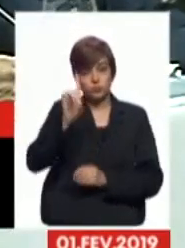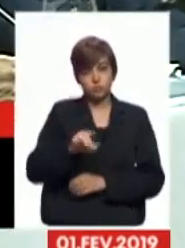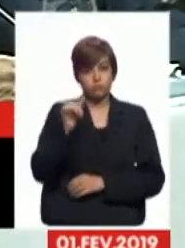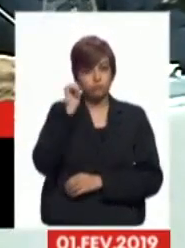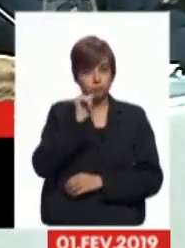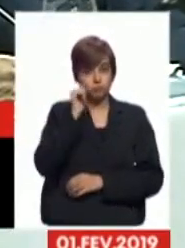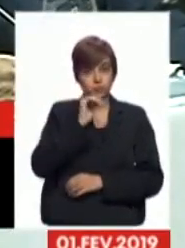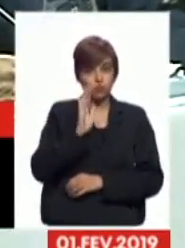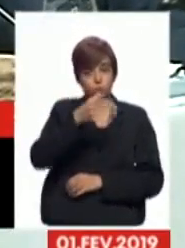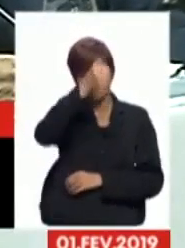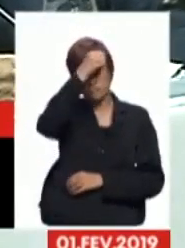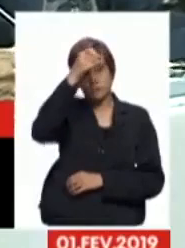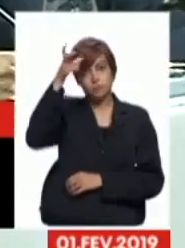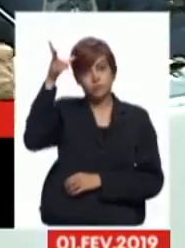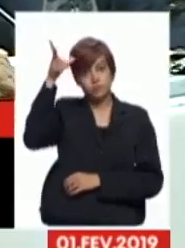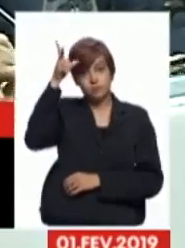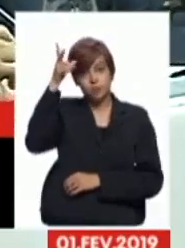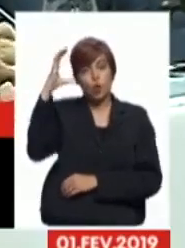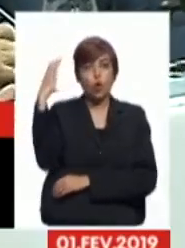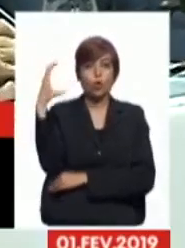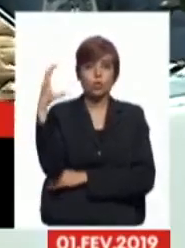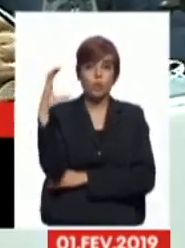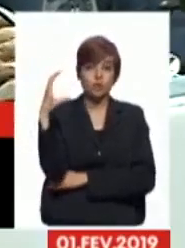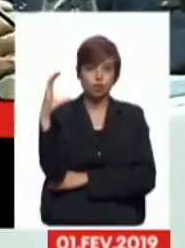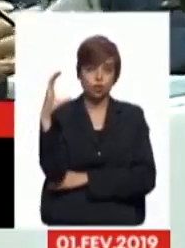foi prefeita em Contagem.